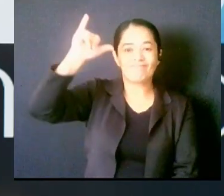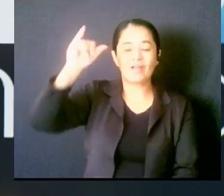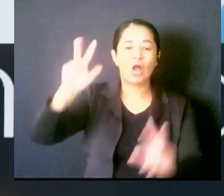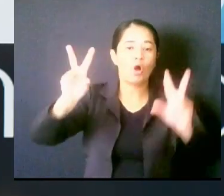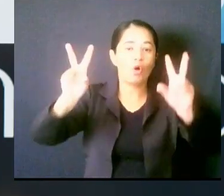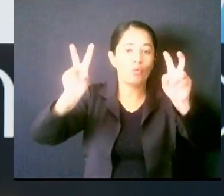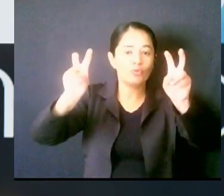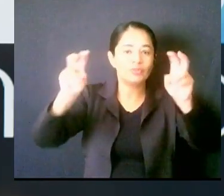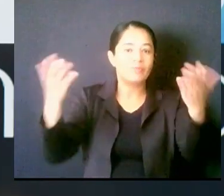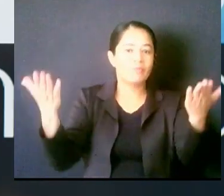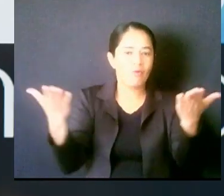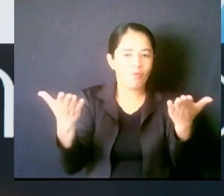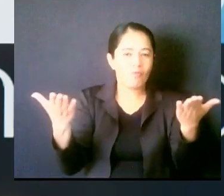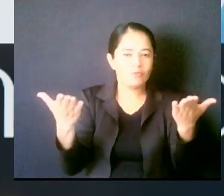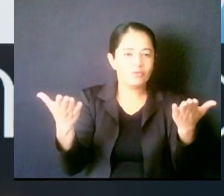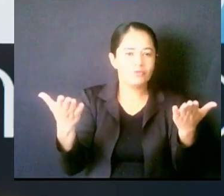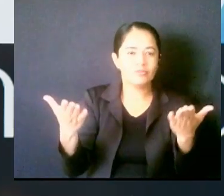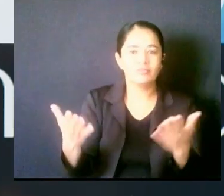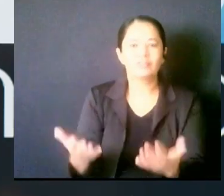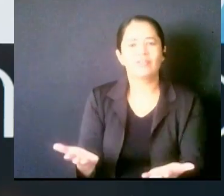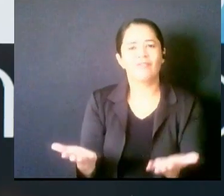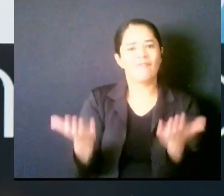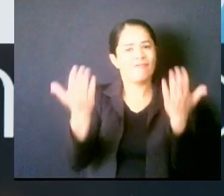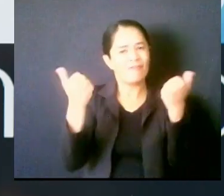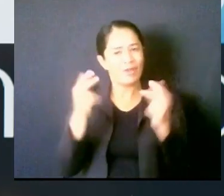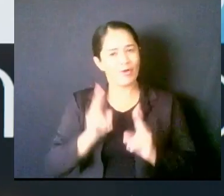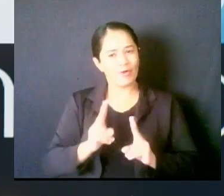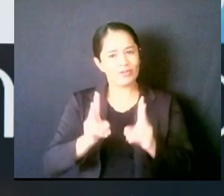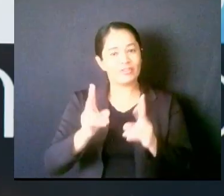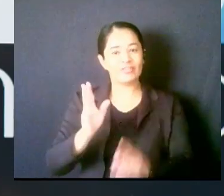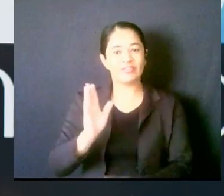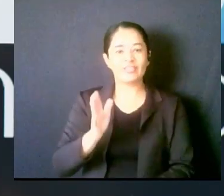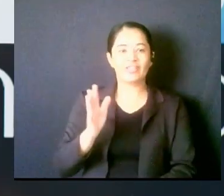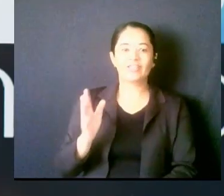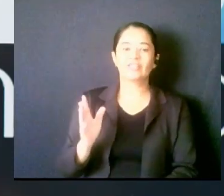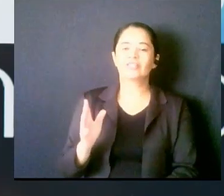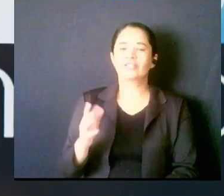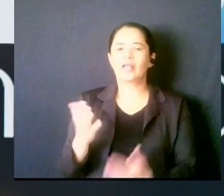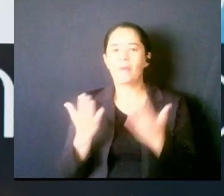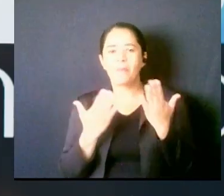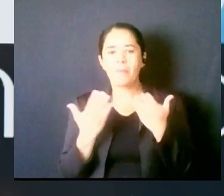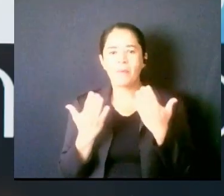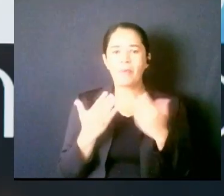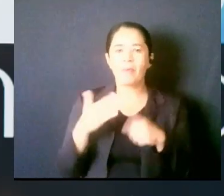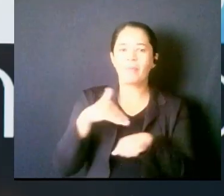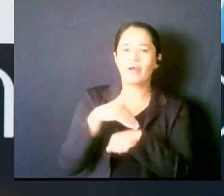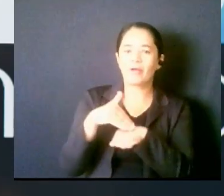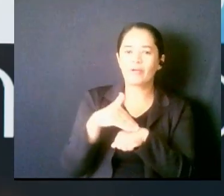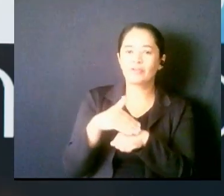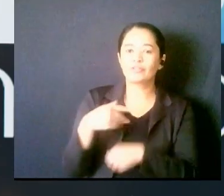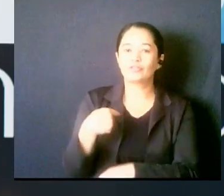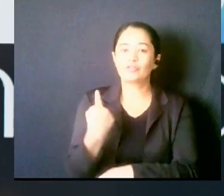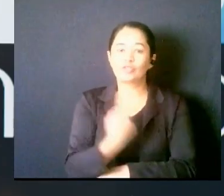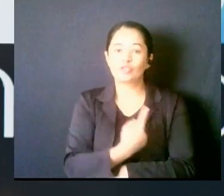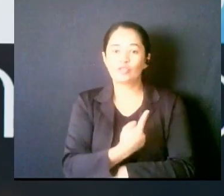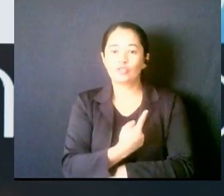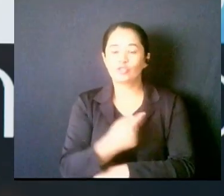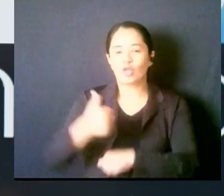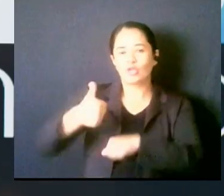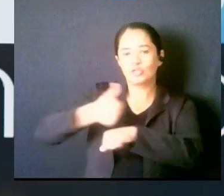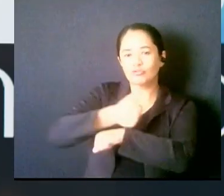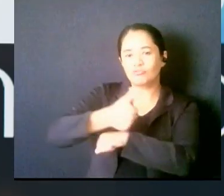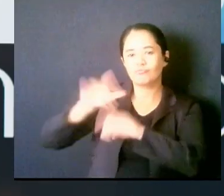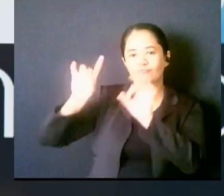de hoje. Fique com a gente porque já já nós teremos aquele bate-papo com os nossos especialistas, trazendo